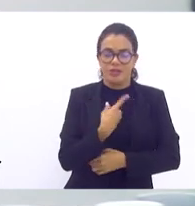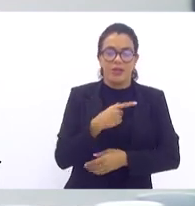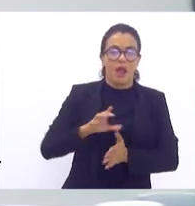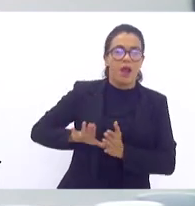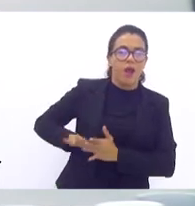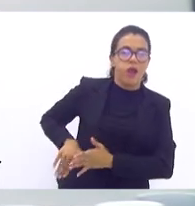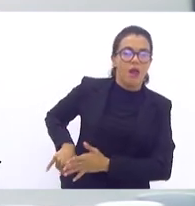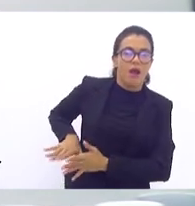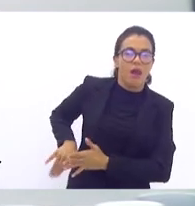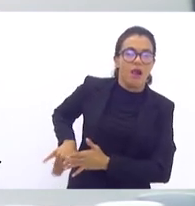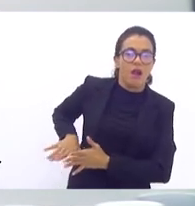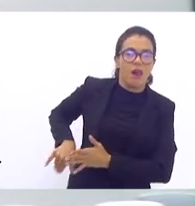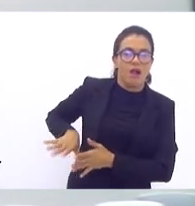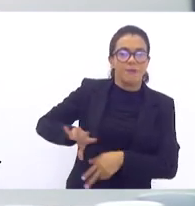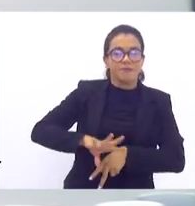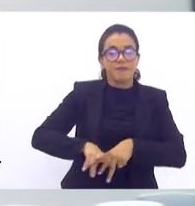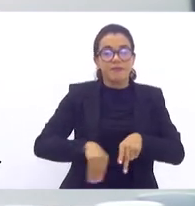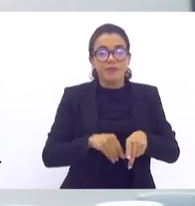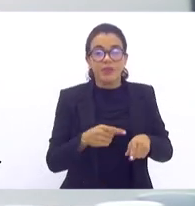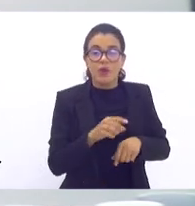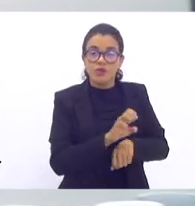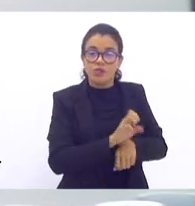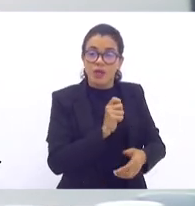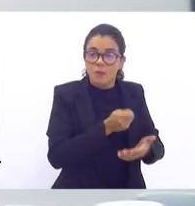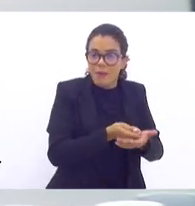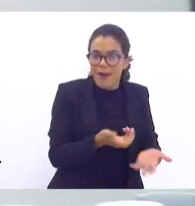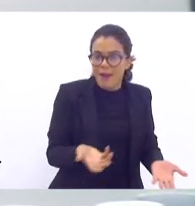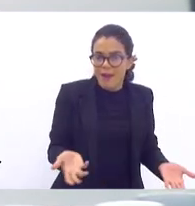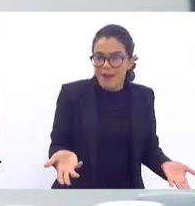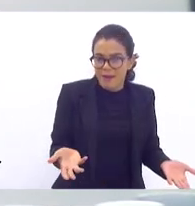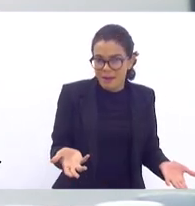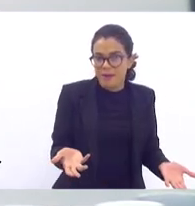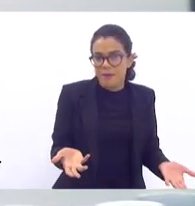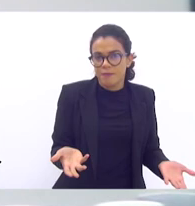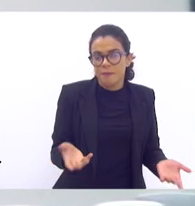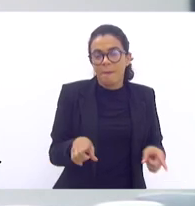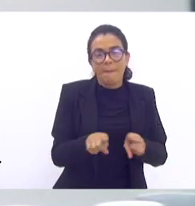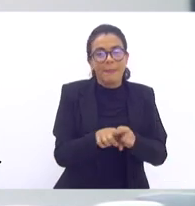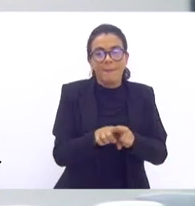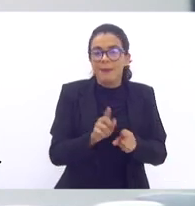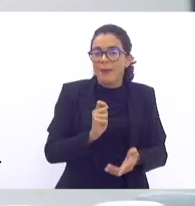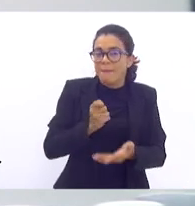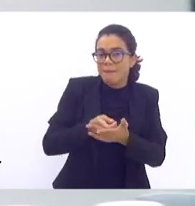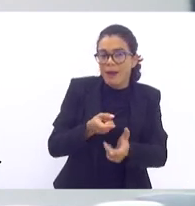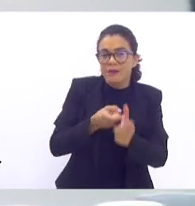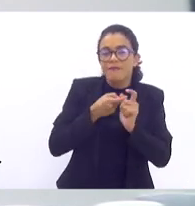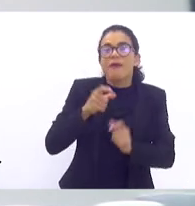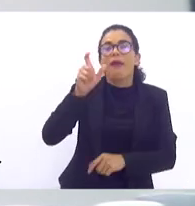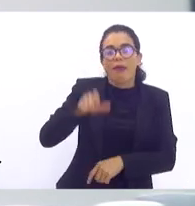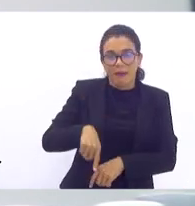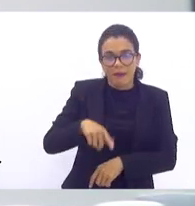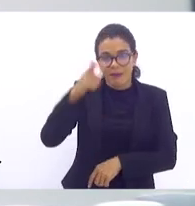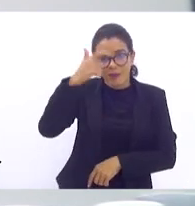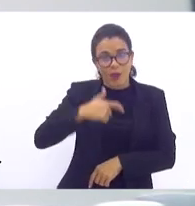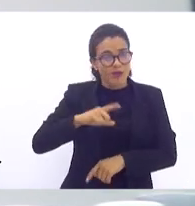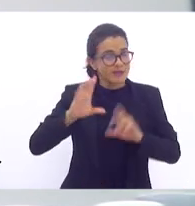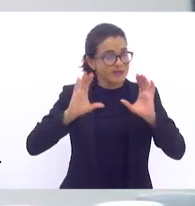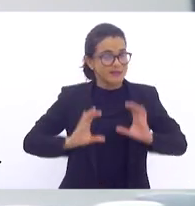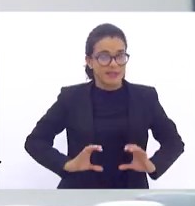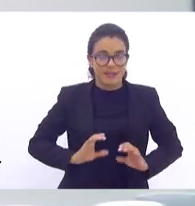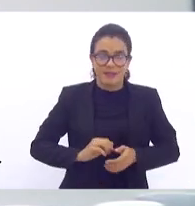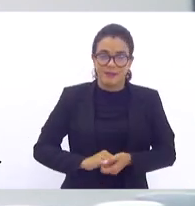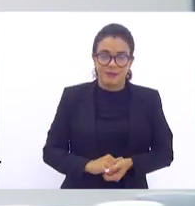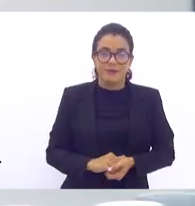de juros dessas dívidas que o estado paga no final quem paga essa essa dívida é o cidadão eu quero dizer